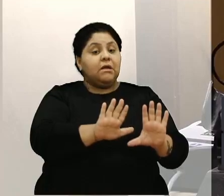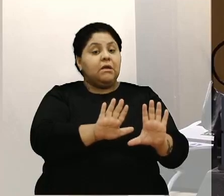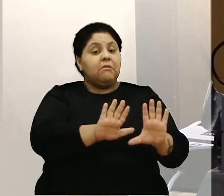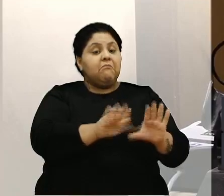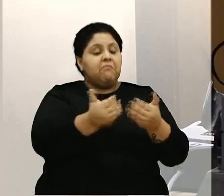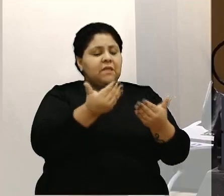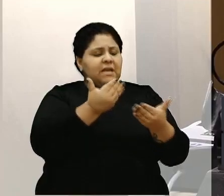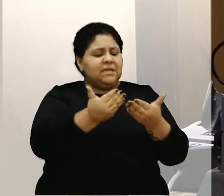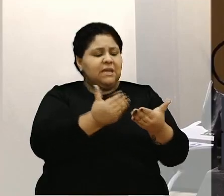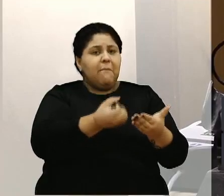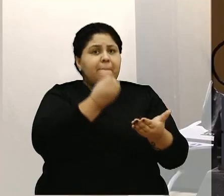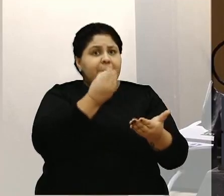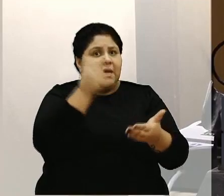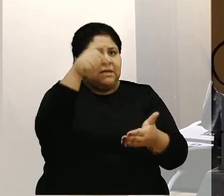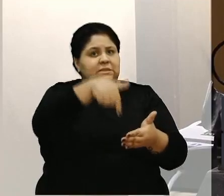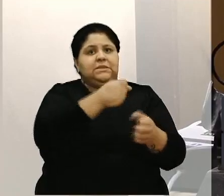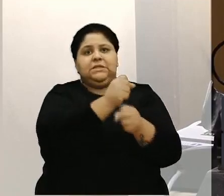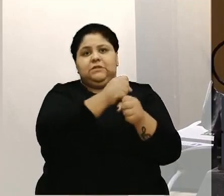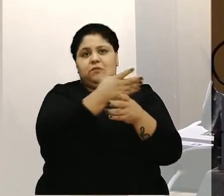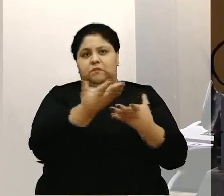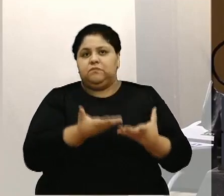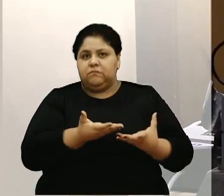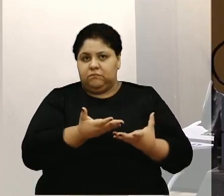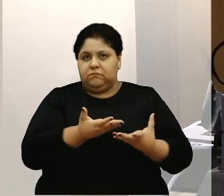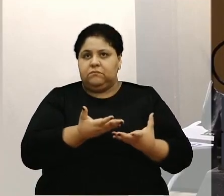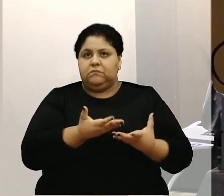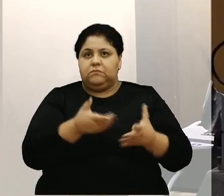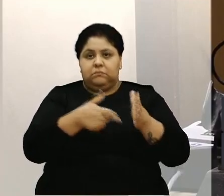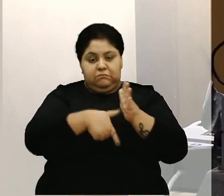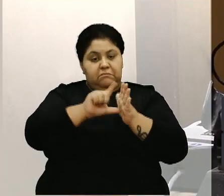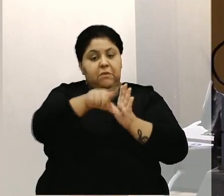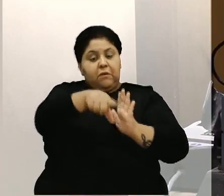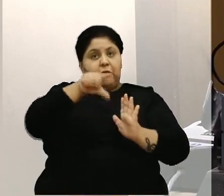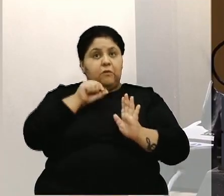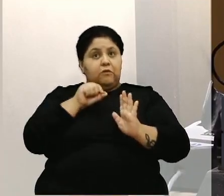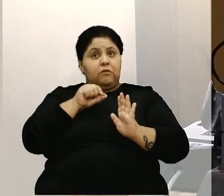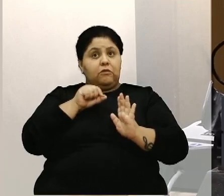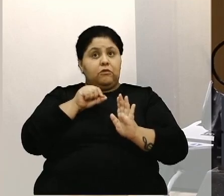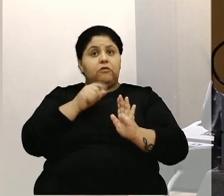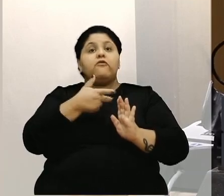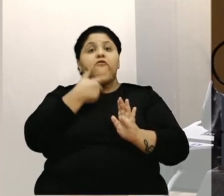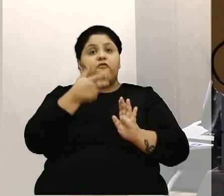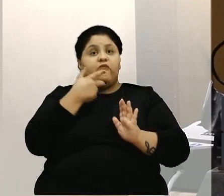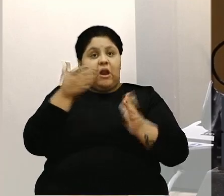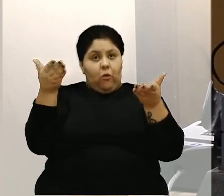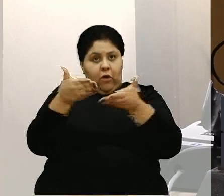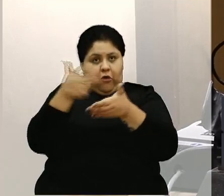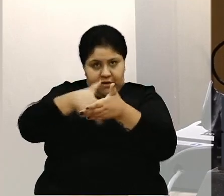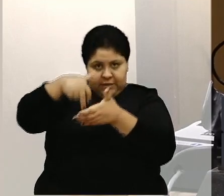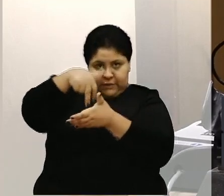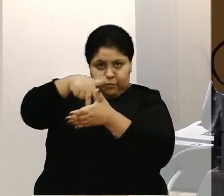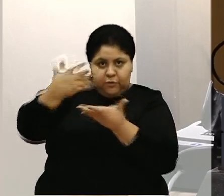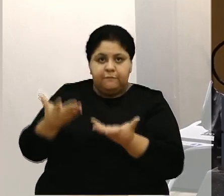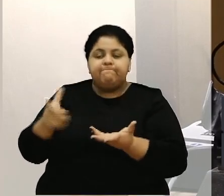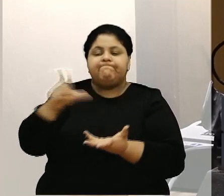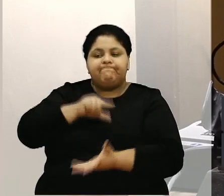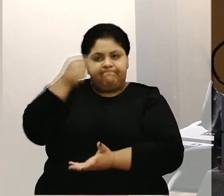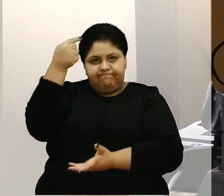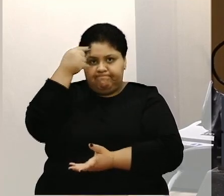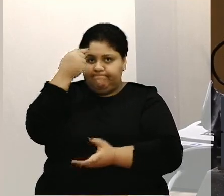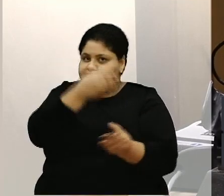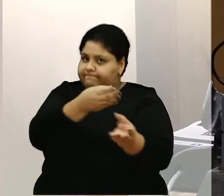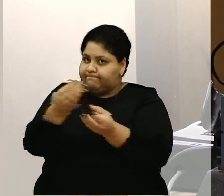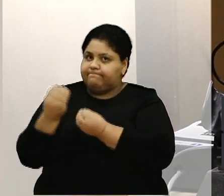muito bem esse ano. Essa é uma parte, velho. Desses pré-candidatos aí que o senhor citou na tribuna. Tem que pensar muito